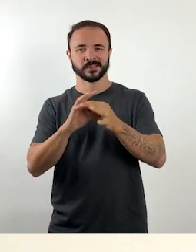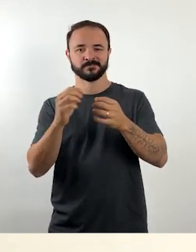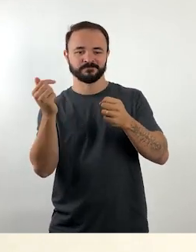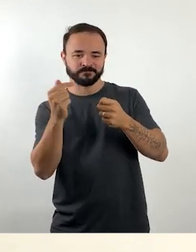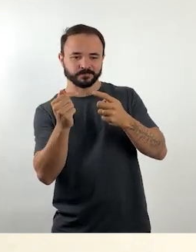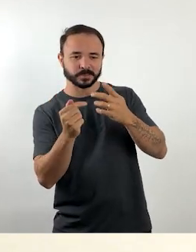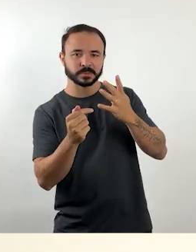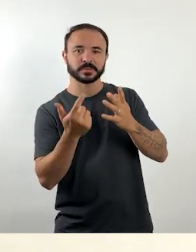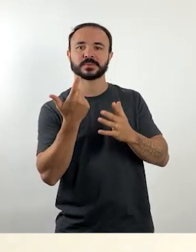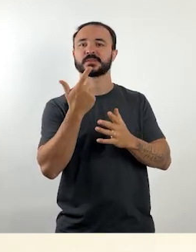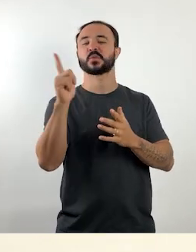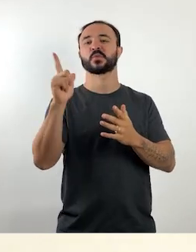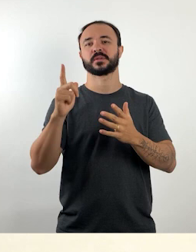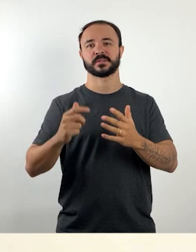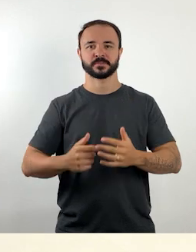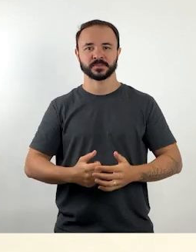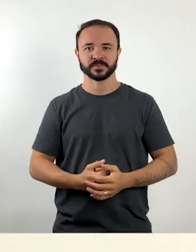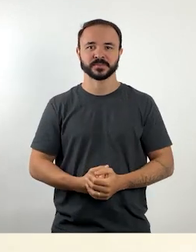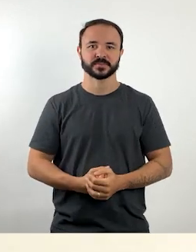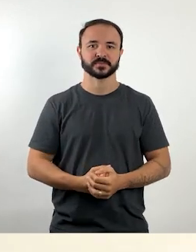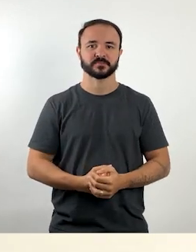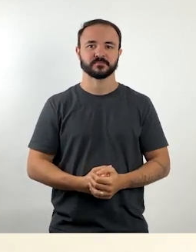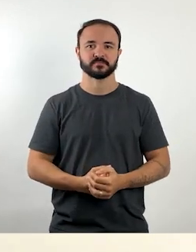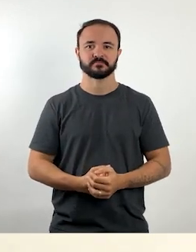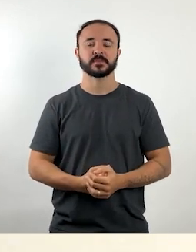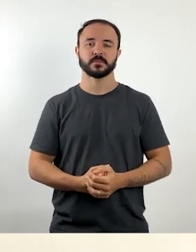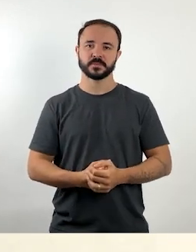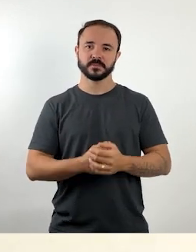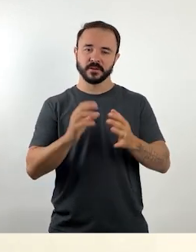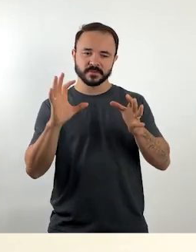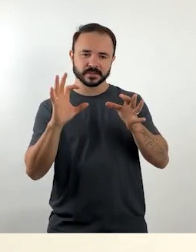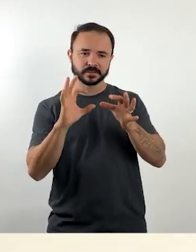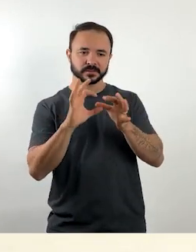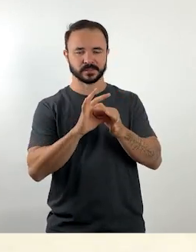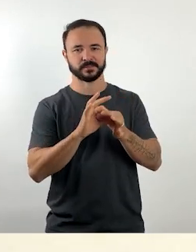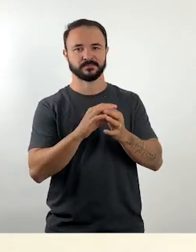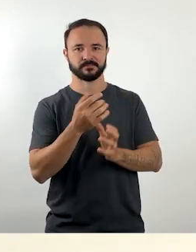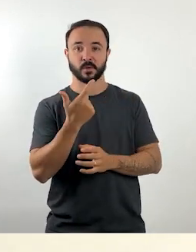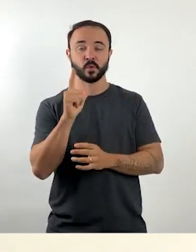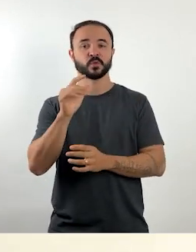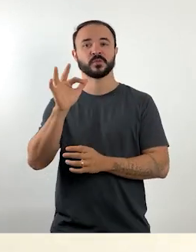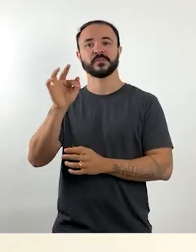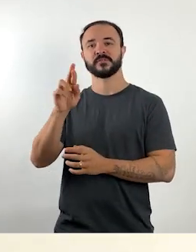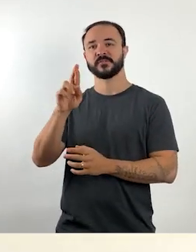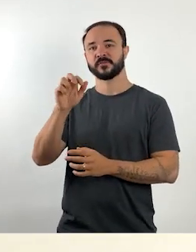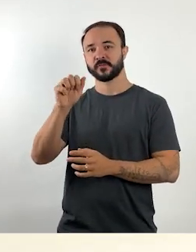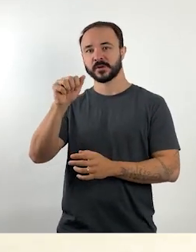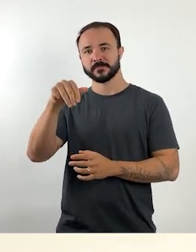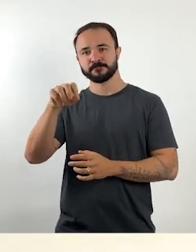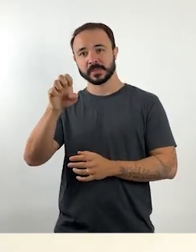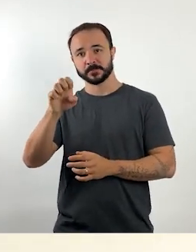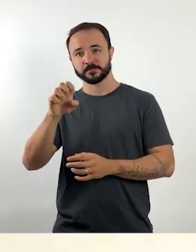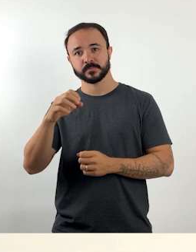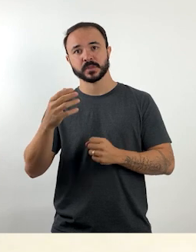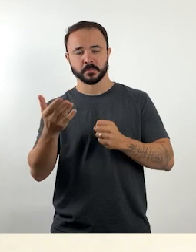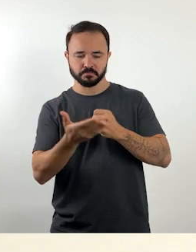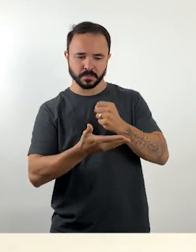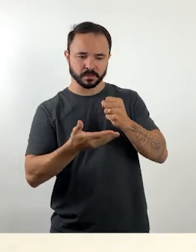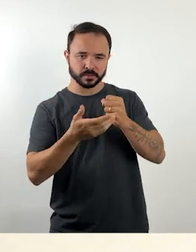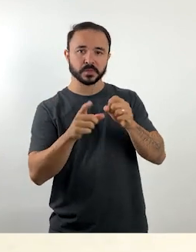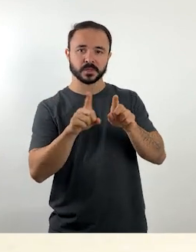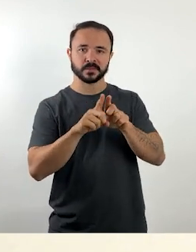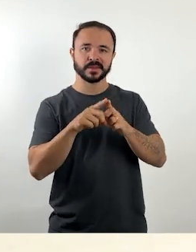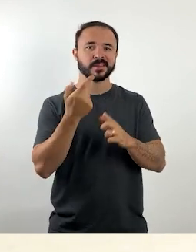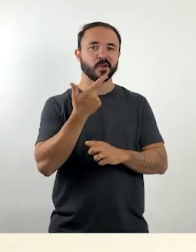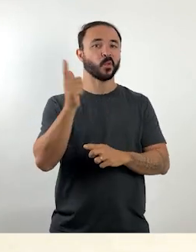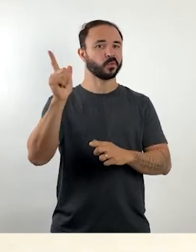minhas peças. Para fixar o outro frame embaixo, eu coloco 2 pinos aqui